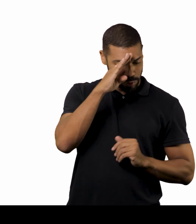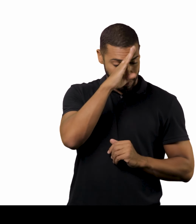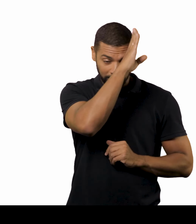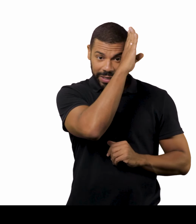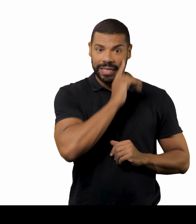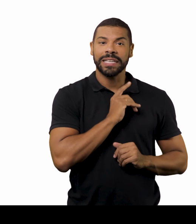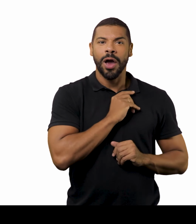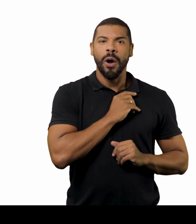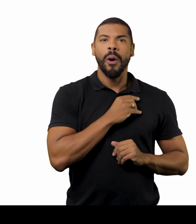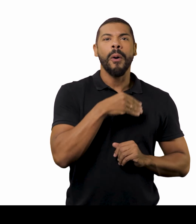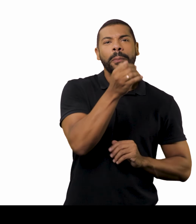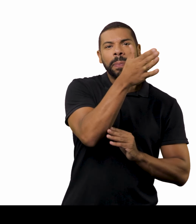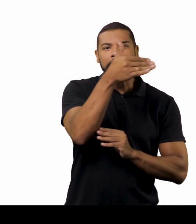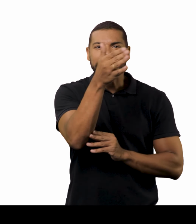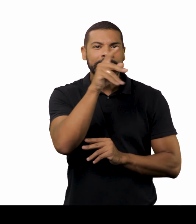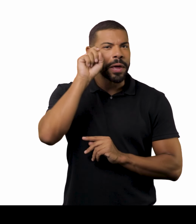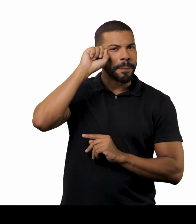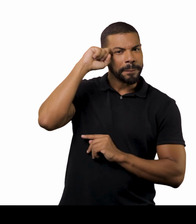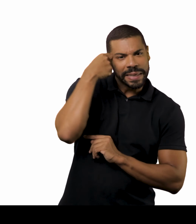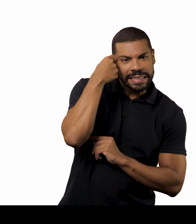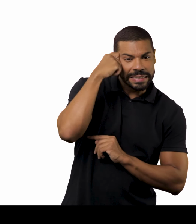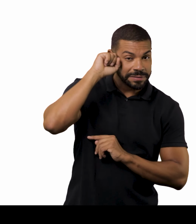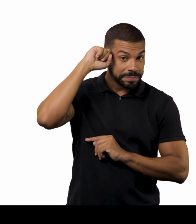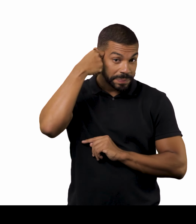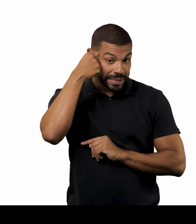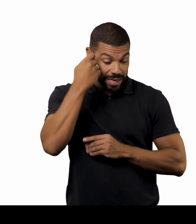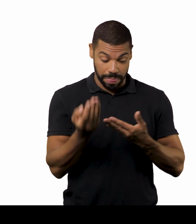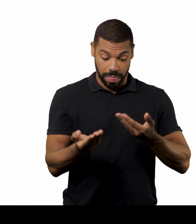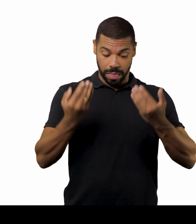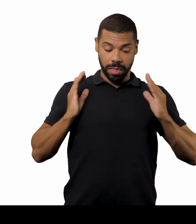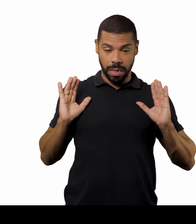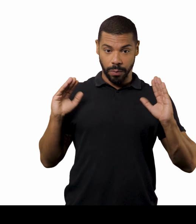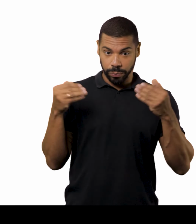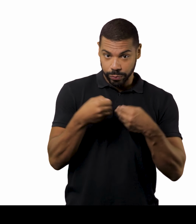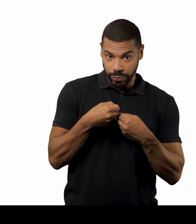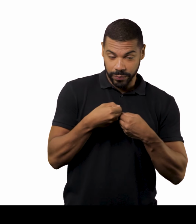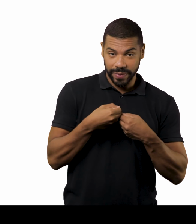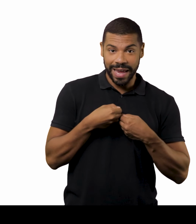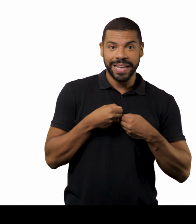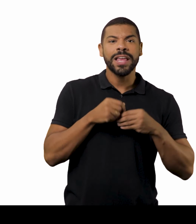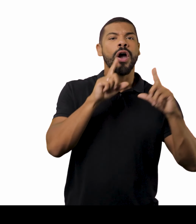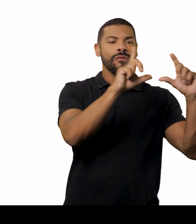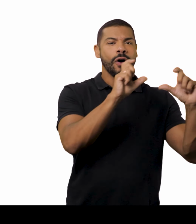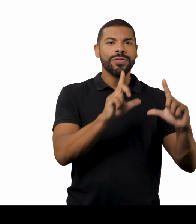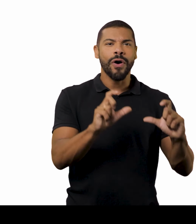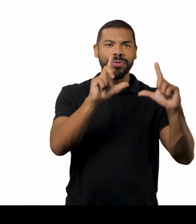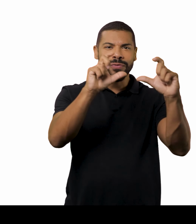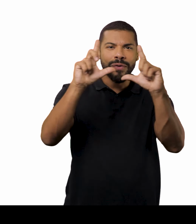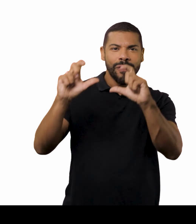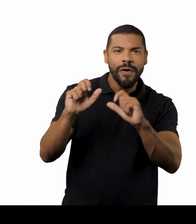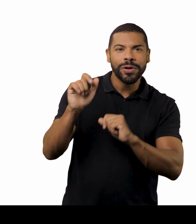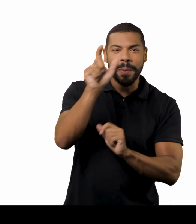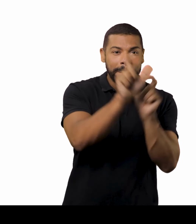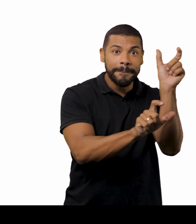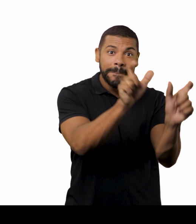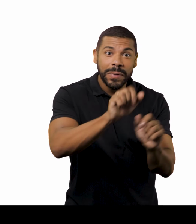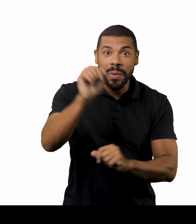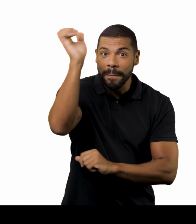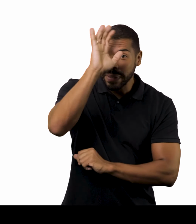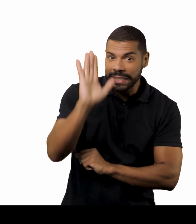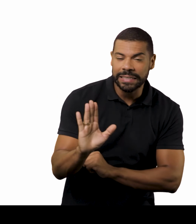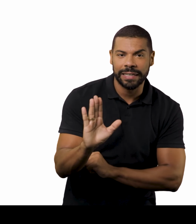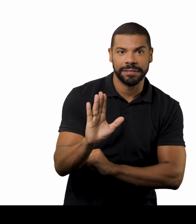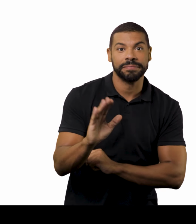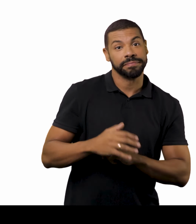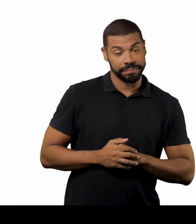construiu bandeiras pretas que revestiam o casaco todo por fora, e dentro a gente quis usar imagens de brasileiros, levando em